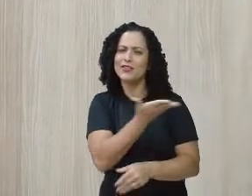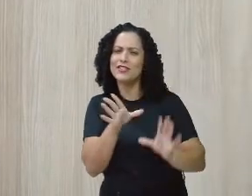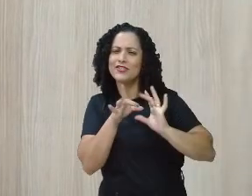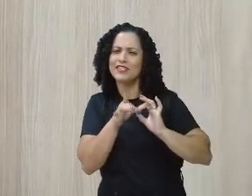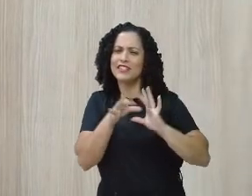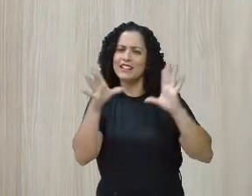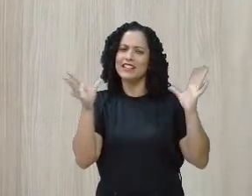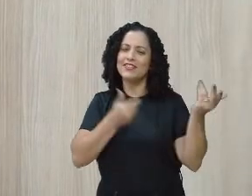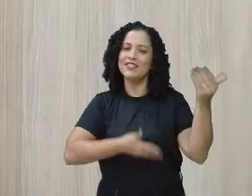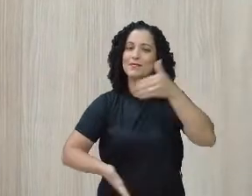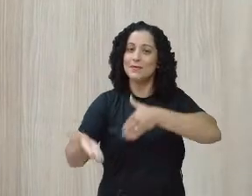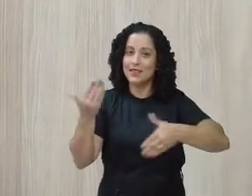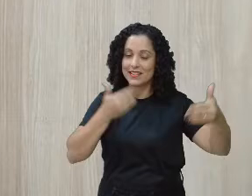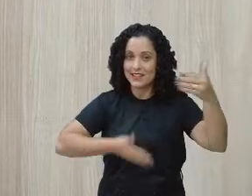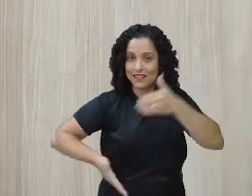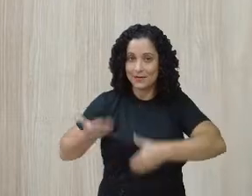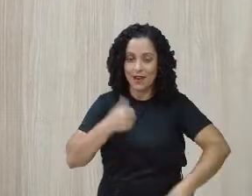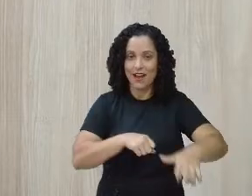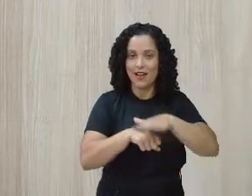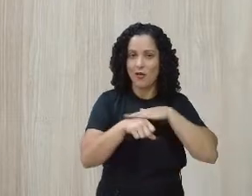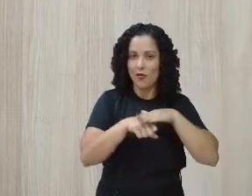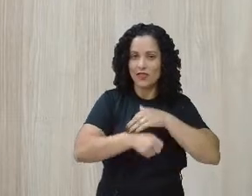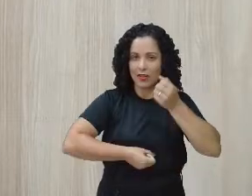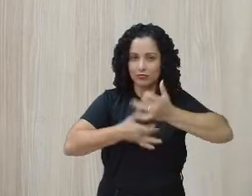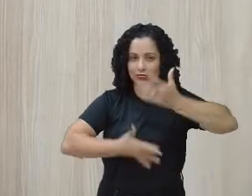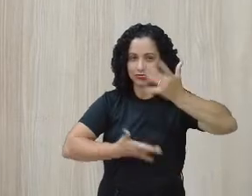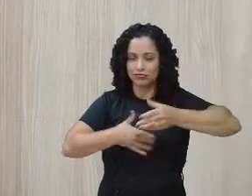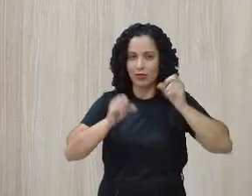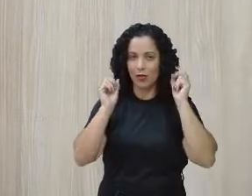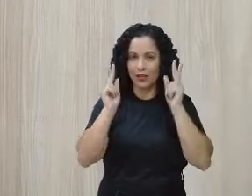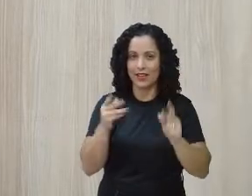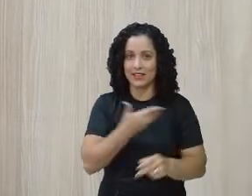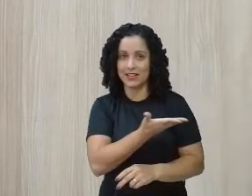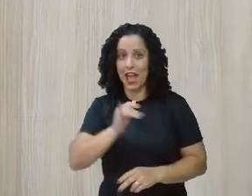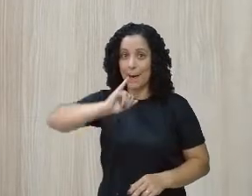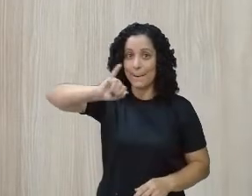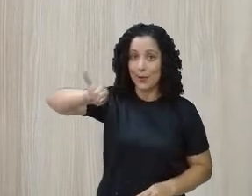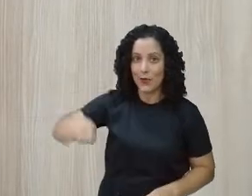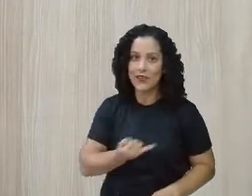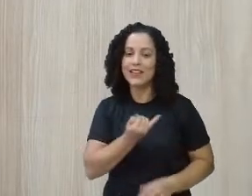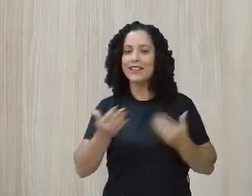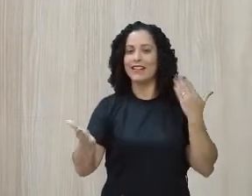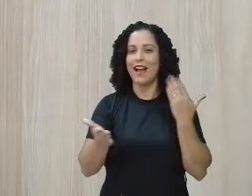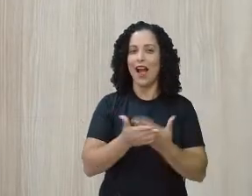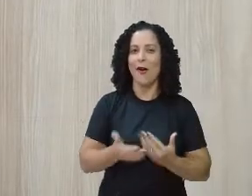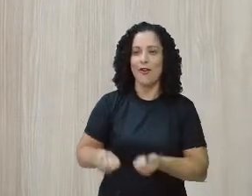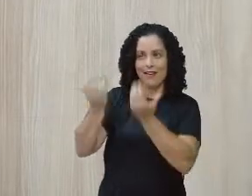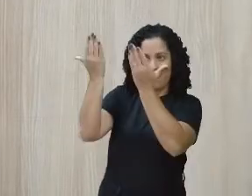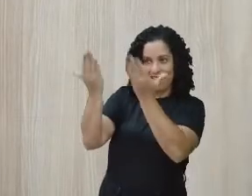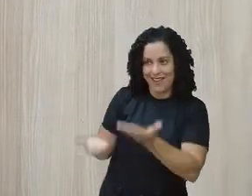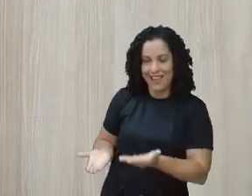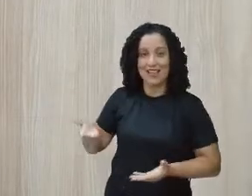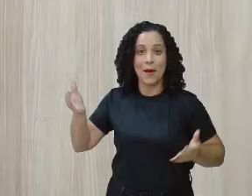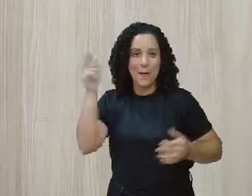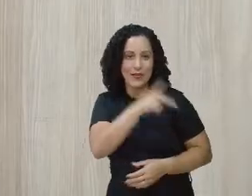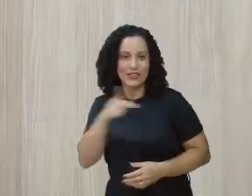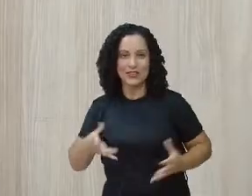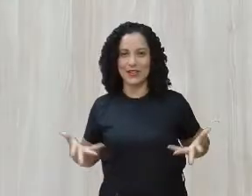vontade no chat. E a gente conversa por lá, tá certo? E aproveitem a aula de hoje, que esta professora é excelente.